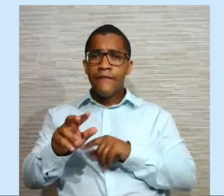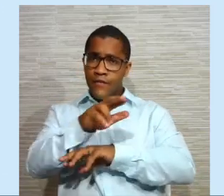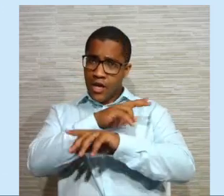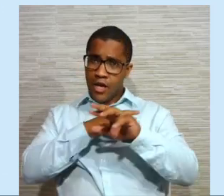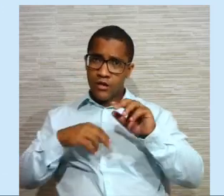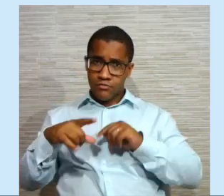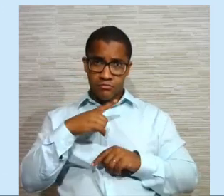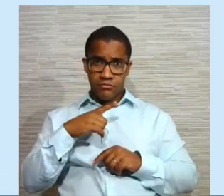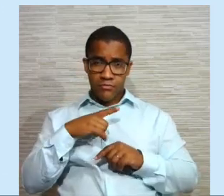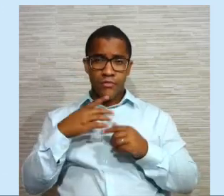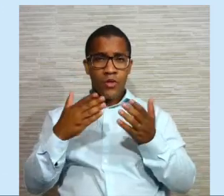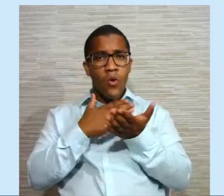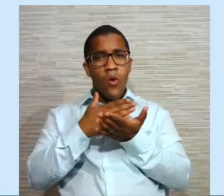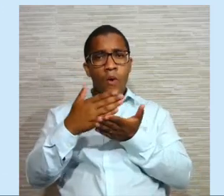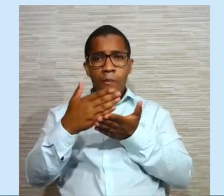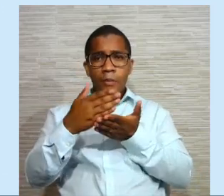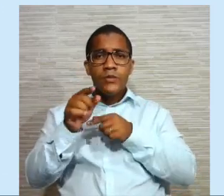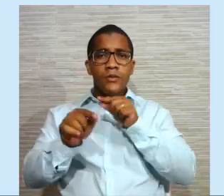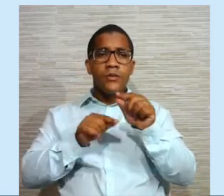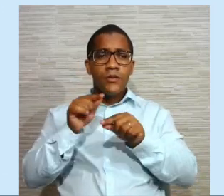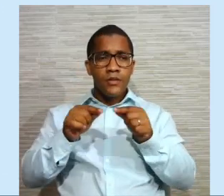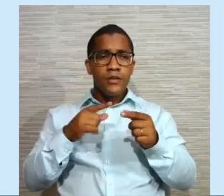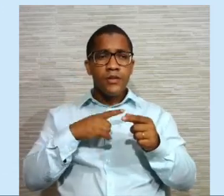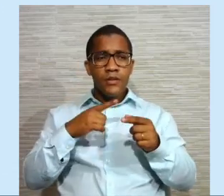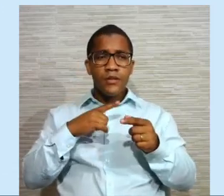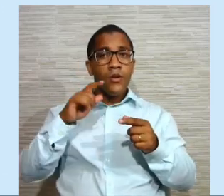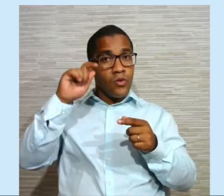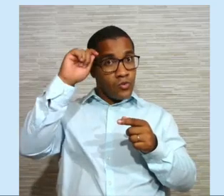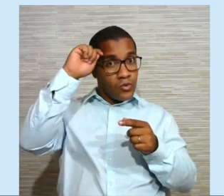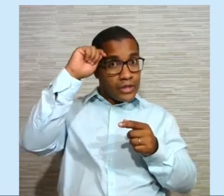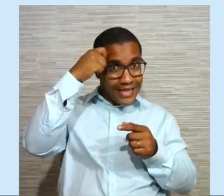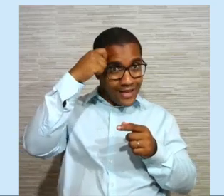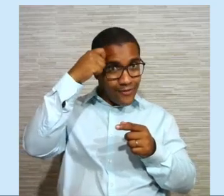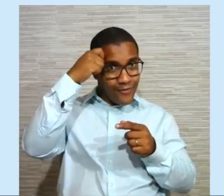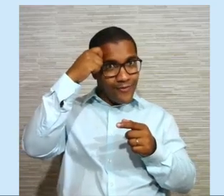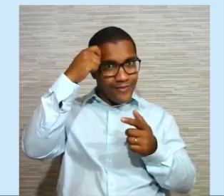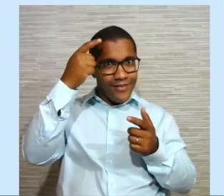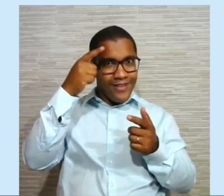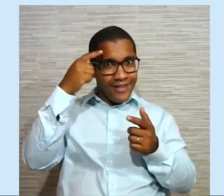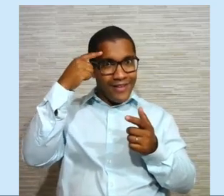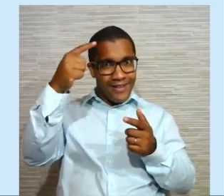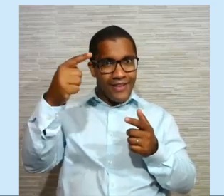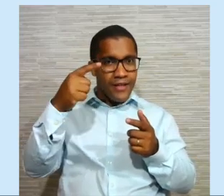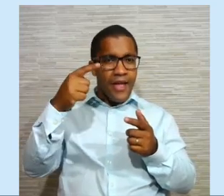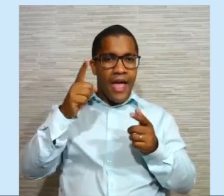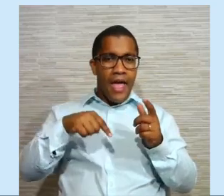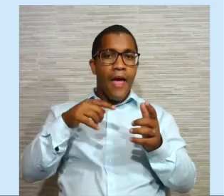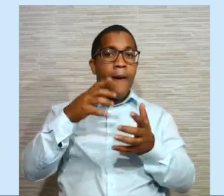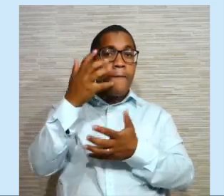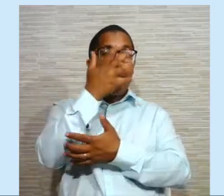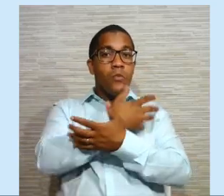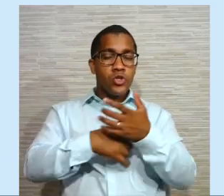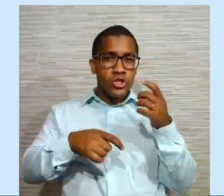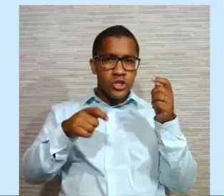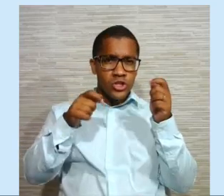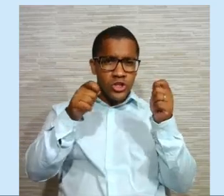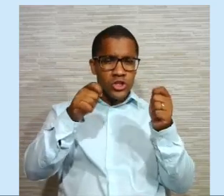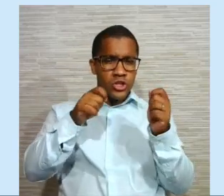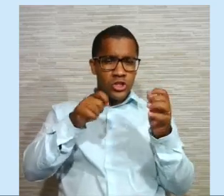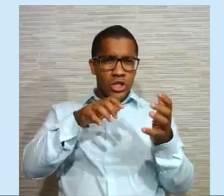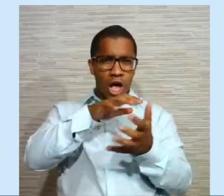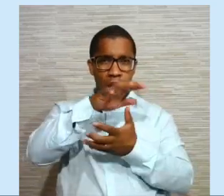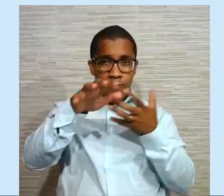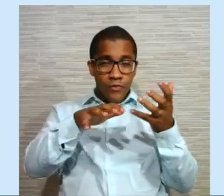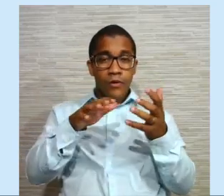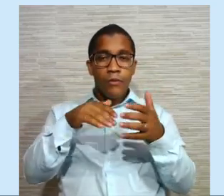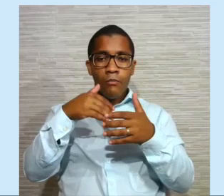né? Começou, né, com um negro americano, um jovem, né? Uma música de revolta, mas com o passar